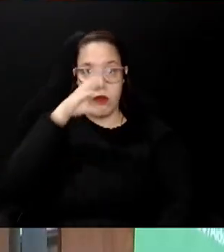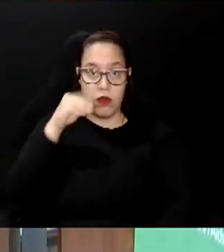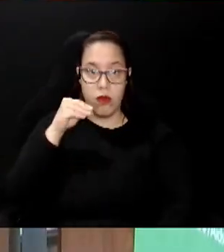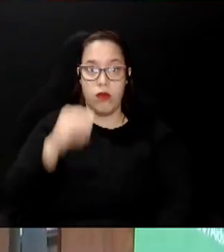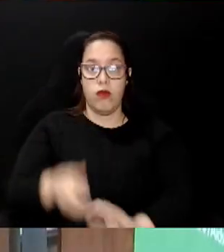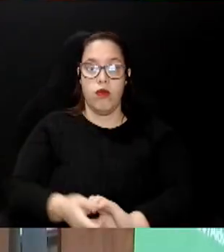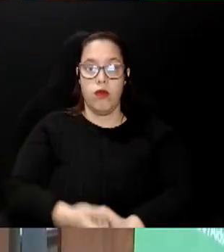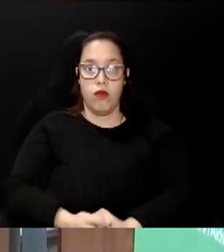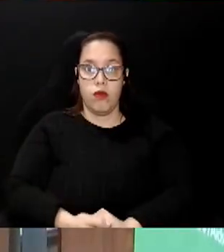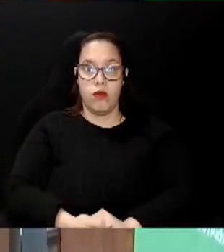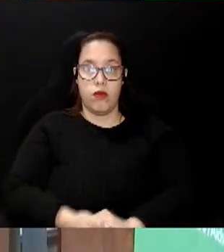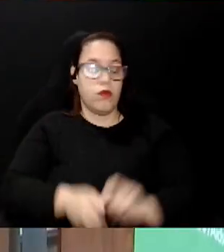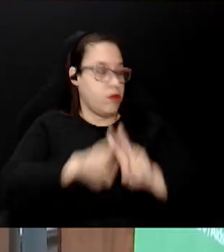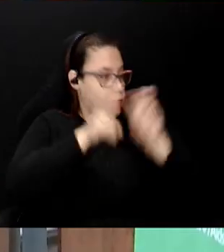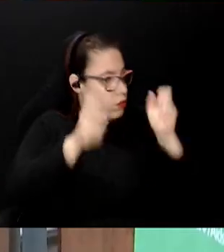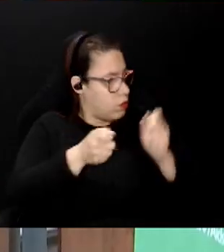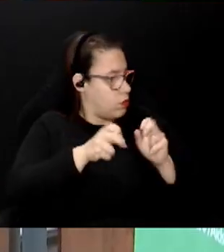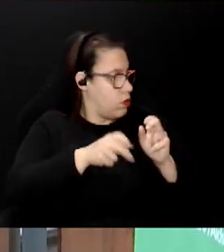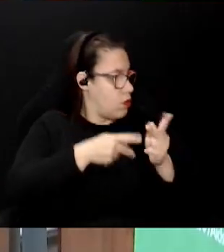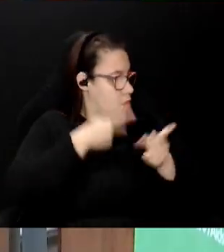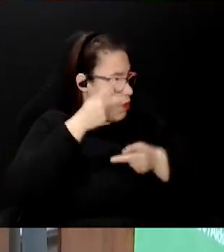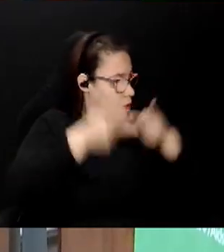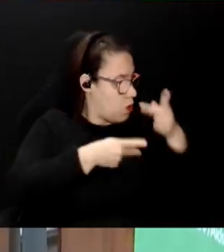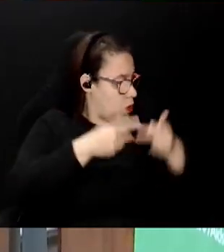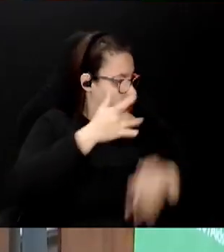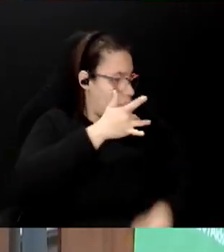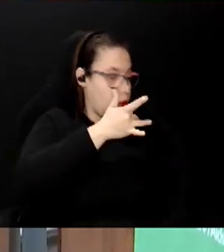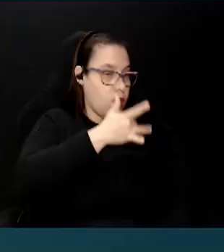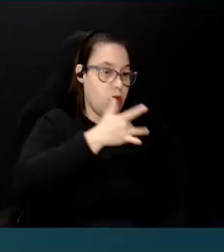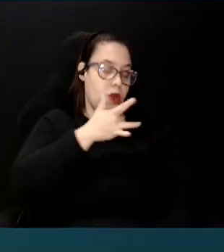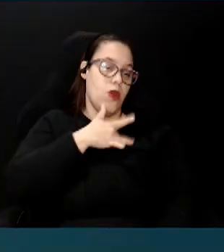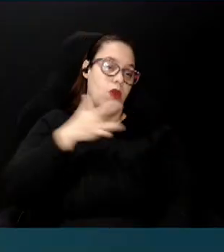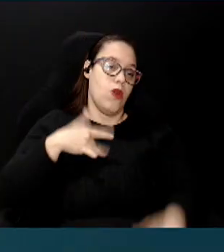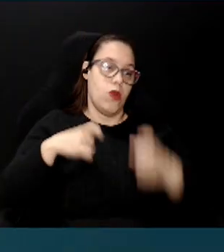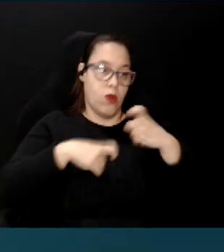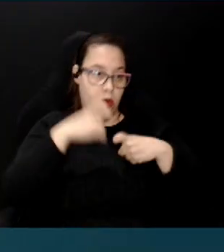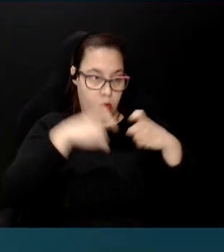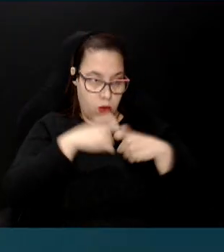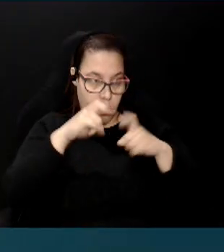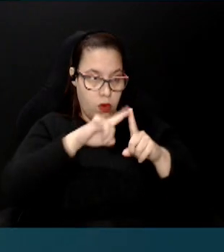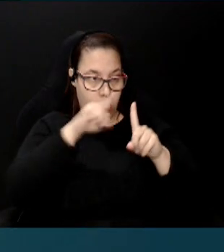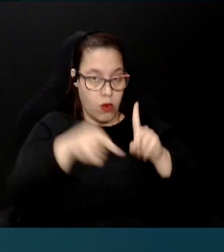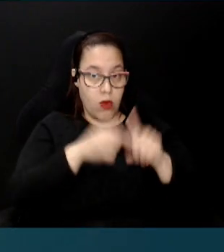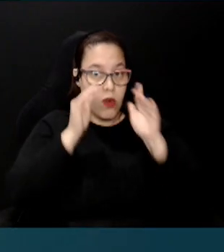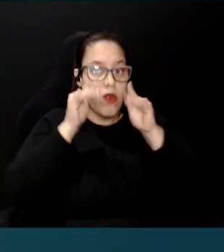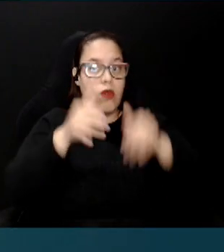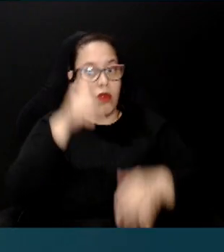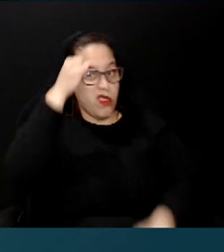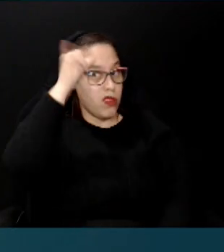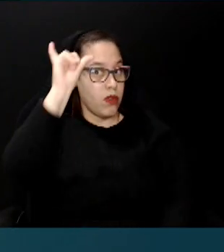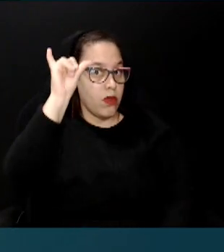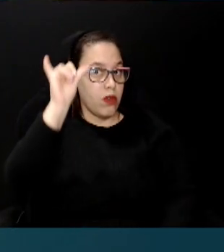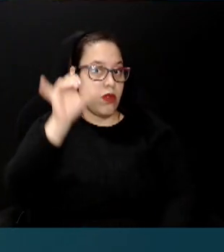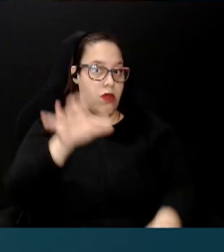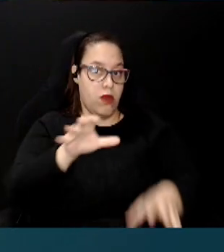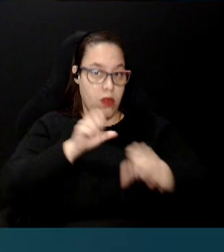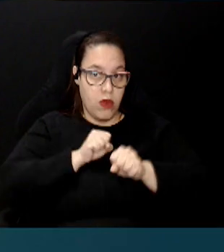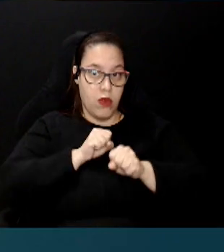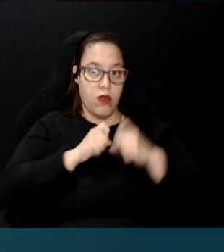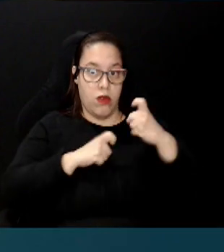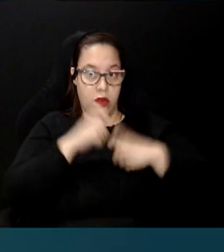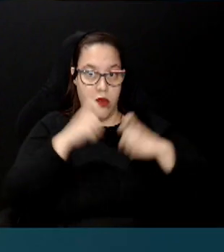assuntos abordados estiveram saúde sexual e reprodutiva, com foco na prevenção de infecções sexualmente